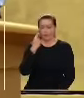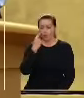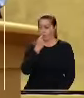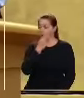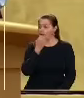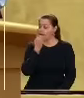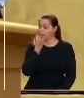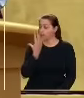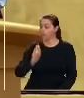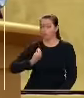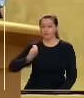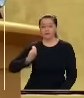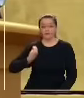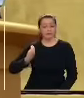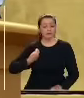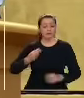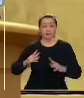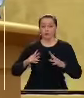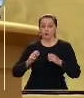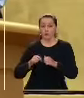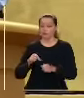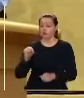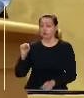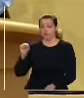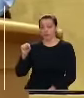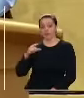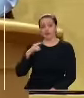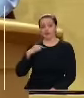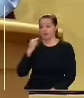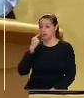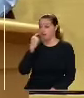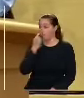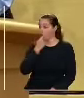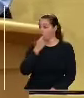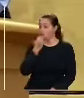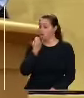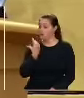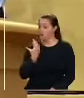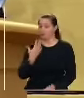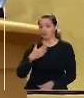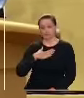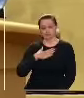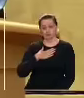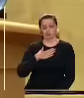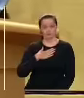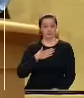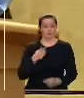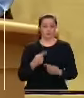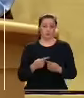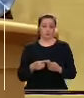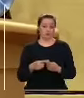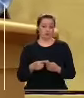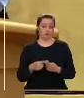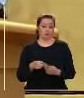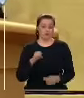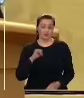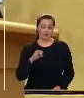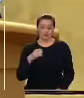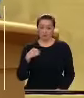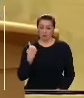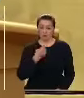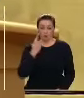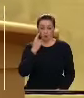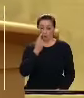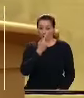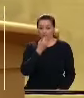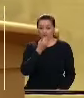toda, e ela vai precisar ter bons olhos para comigo a vida toda, porque senão isso vai comprometer o nosso relacionamento, como